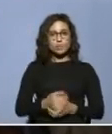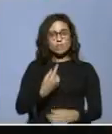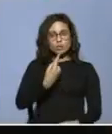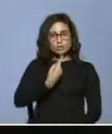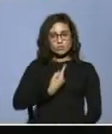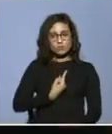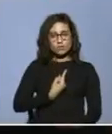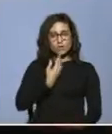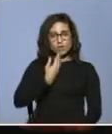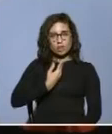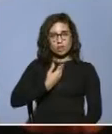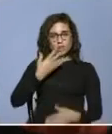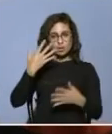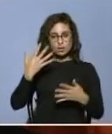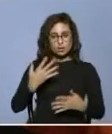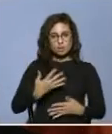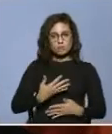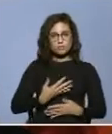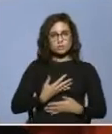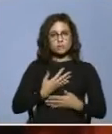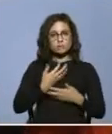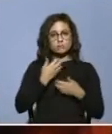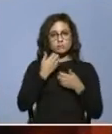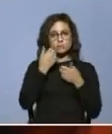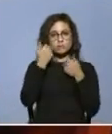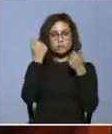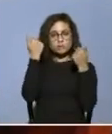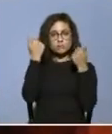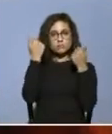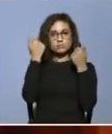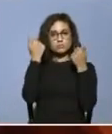nosso dever, é nossa